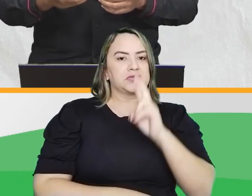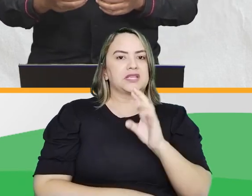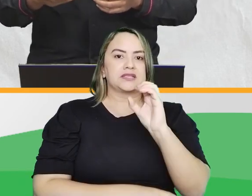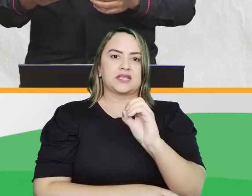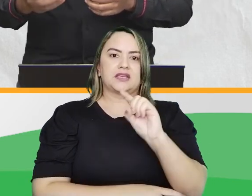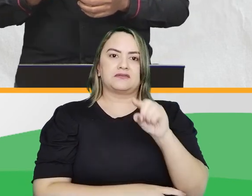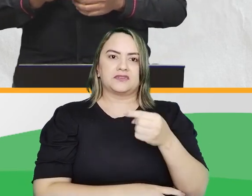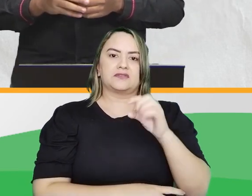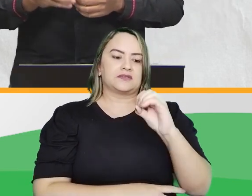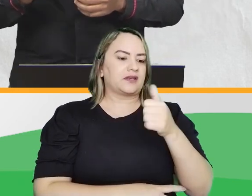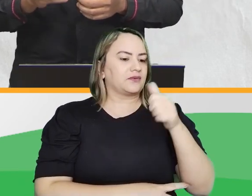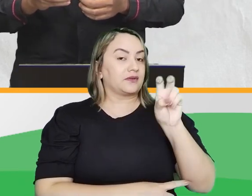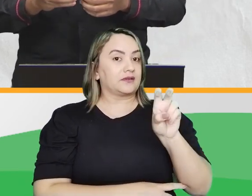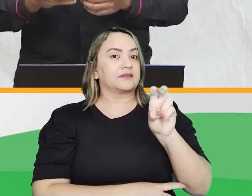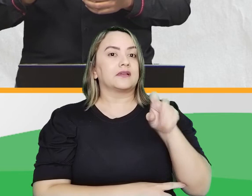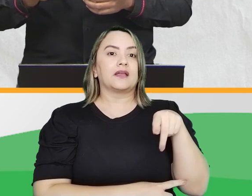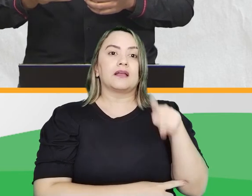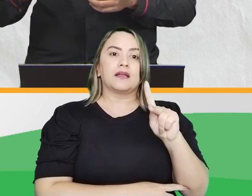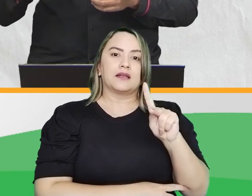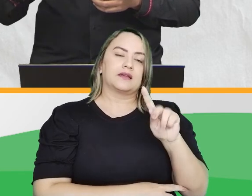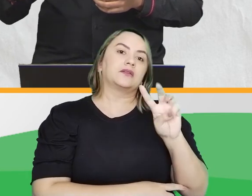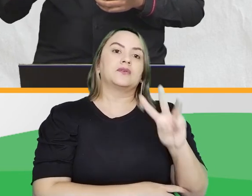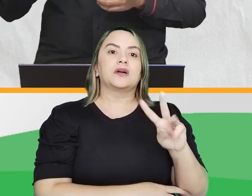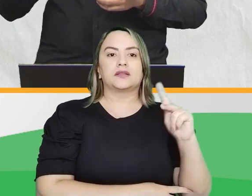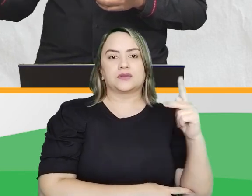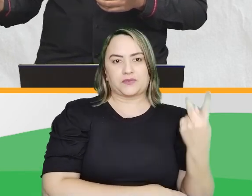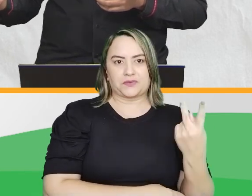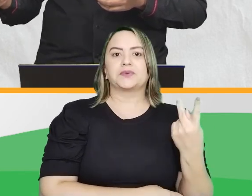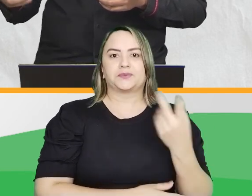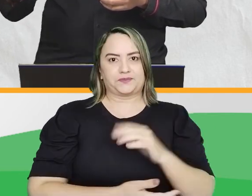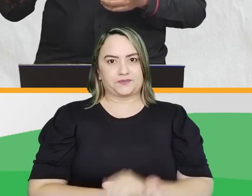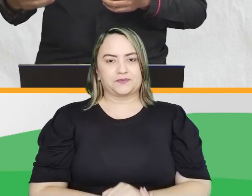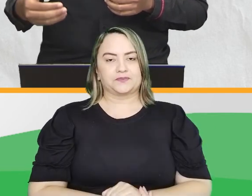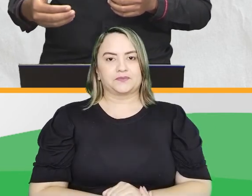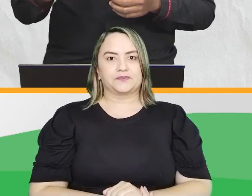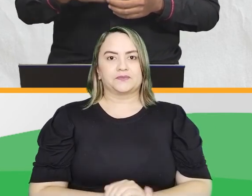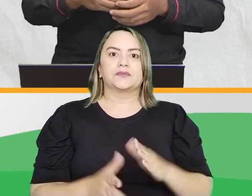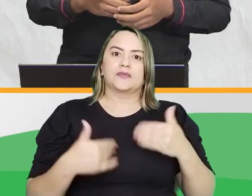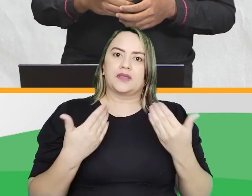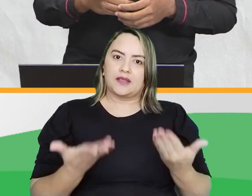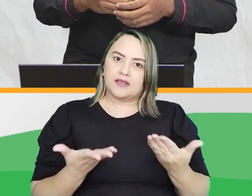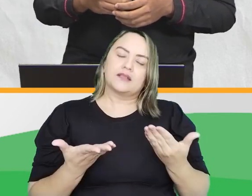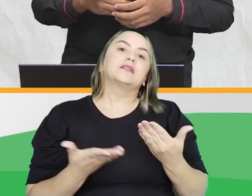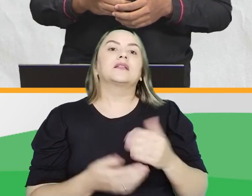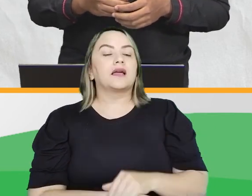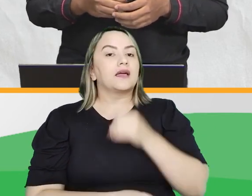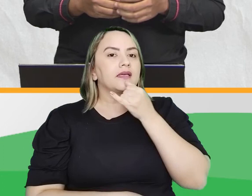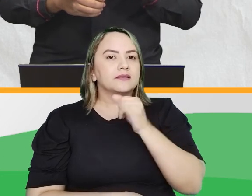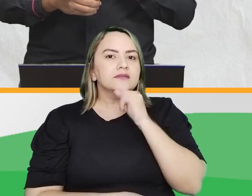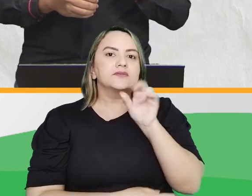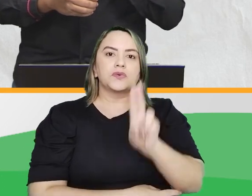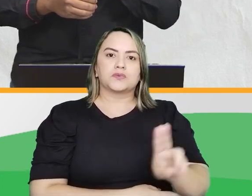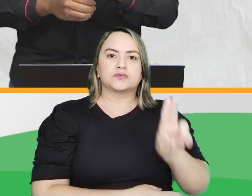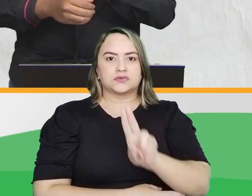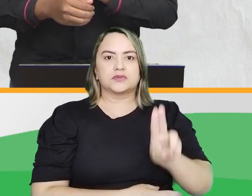Então, essa multiplicação resulta em 0,015 kWh. Então, essa foi a energia consumida pela lâmpada LED.